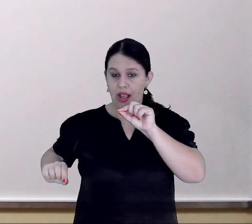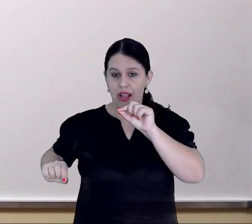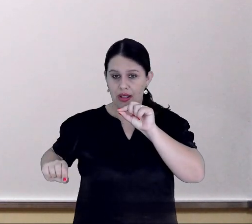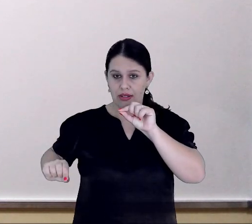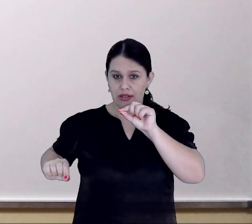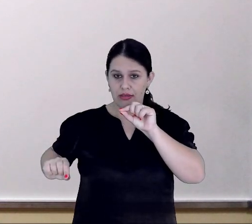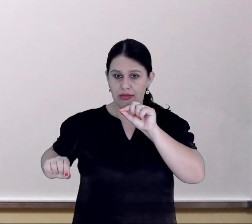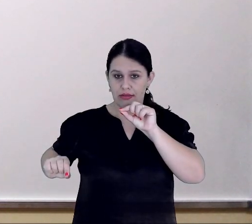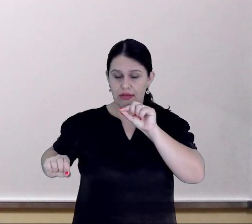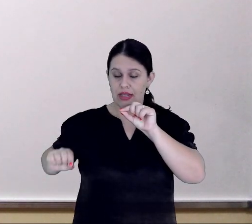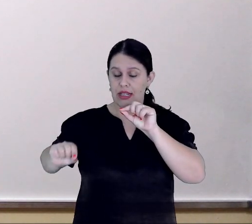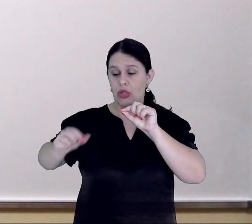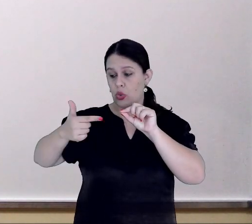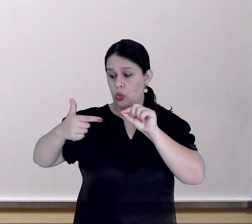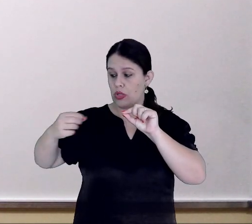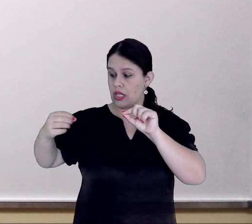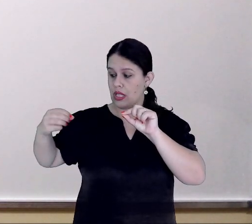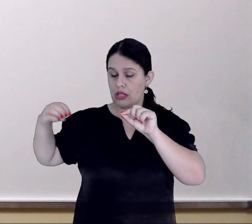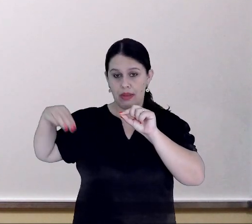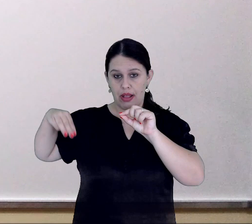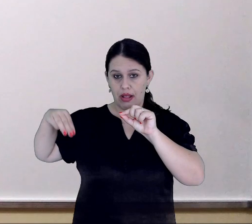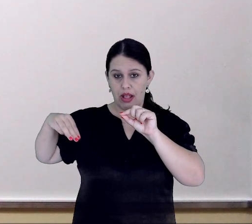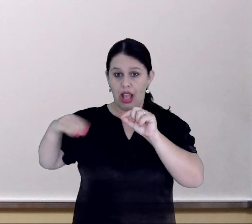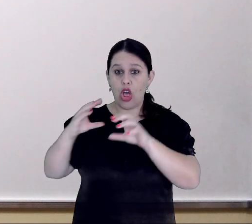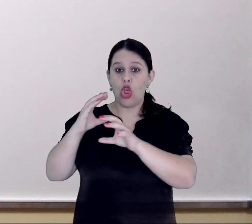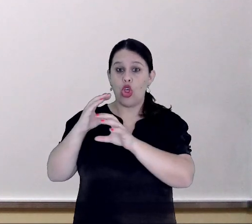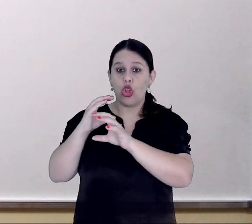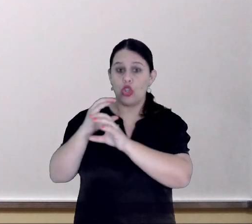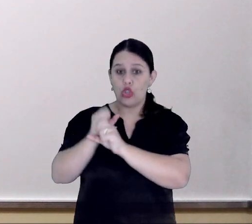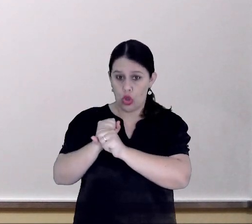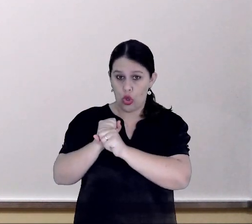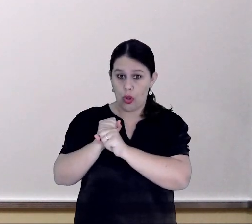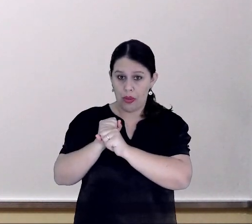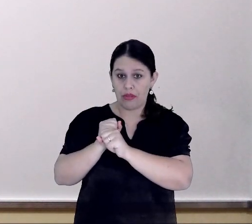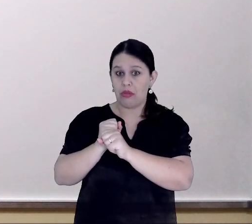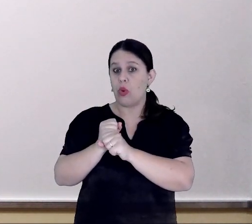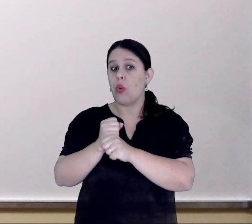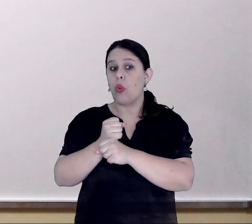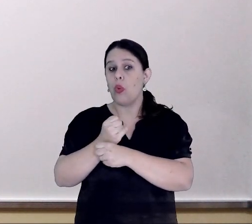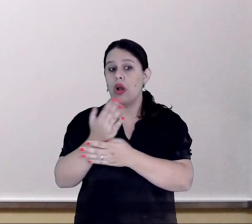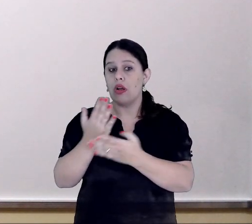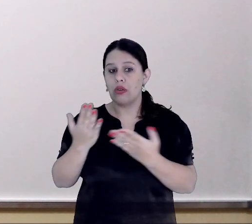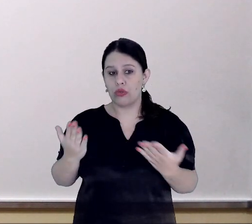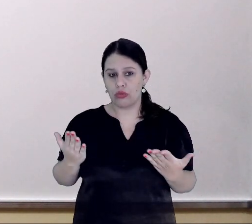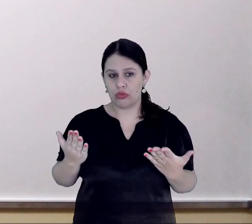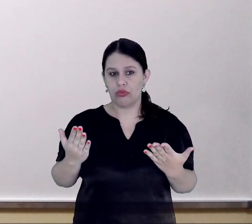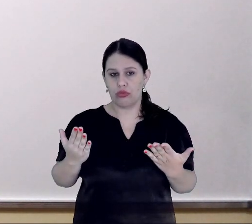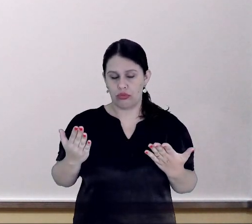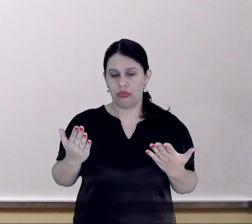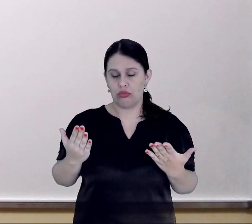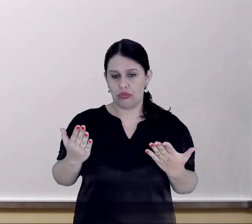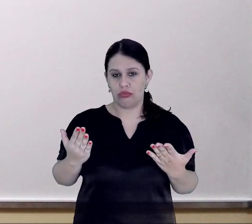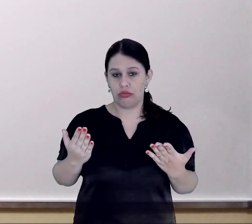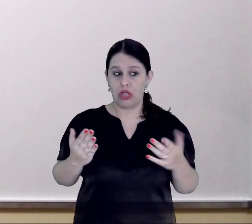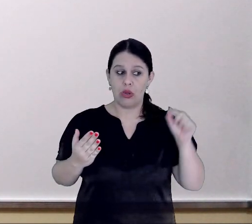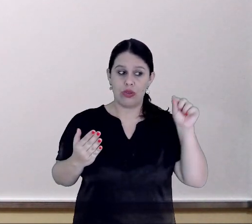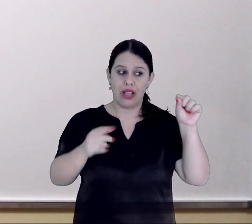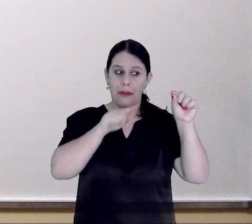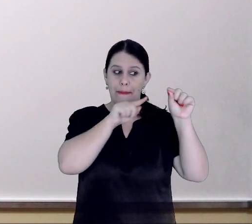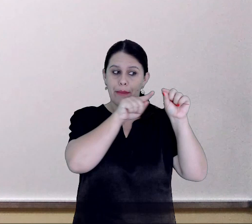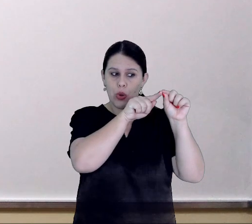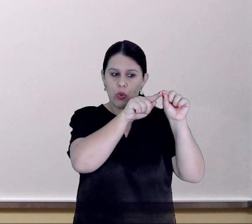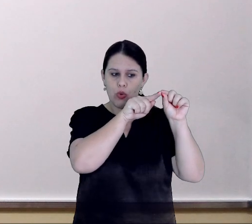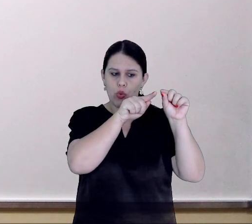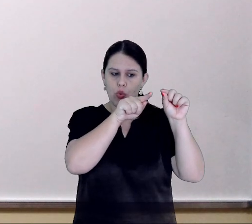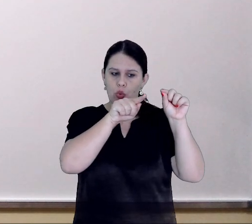caminhei mais 200 metros para cá, se eu somar esses dois percursos, dá isso aqui, não dá? Eu saí deste